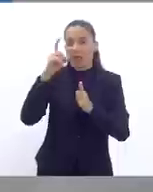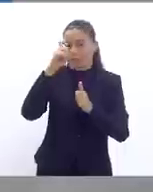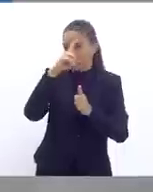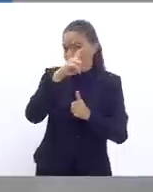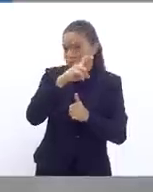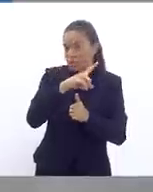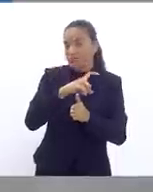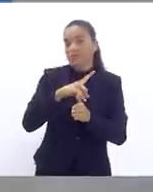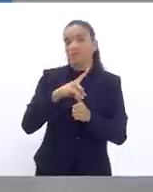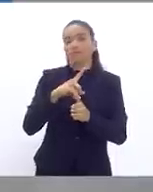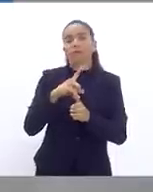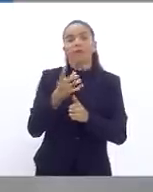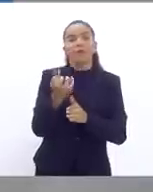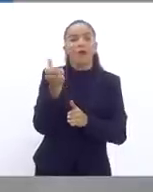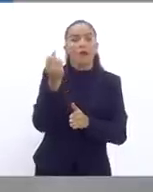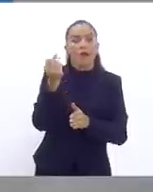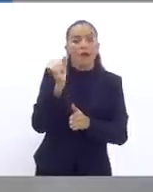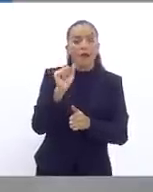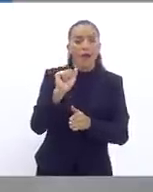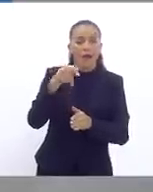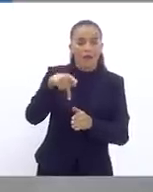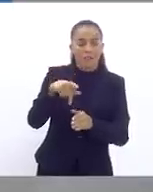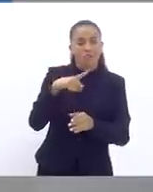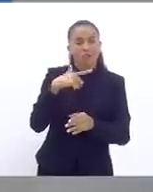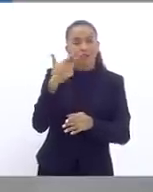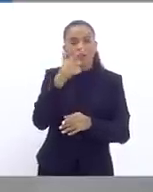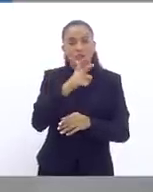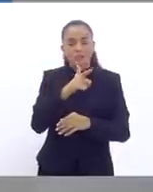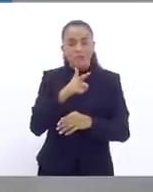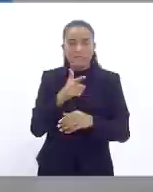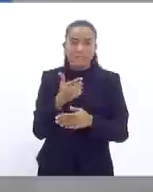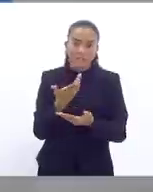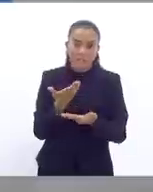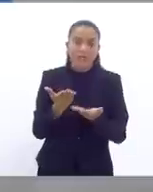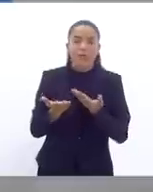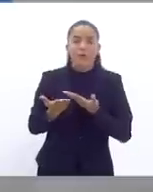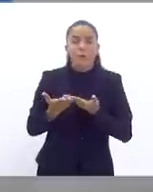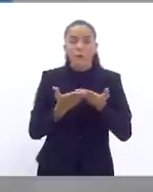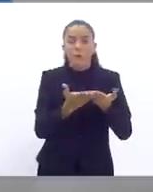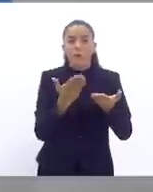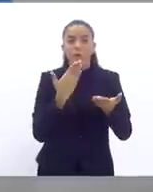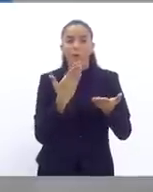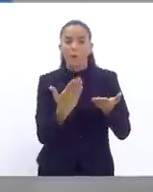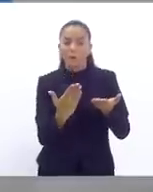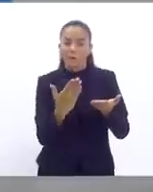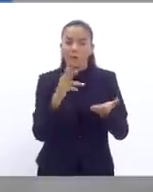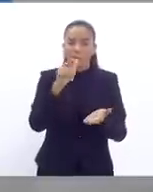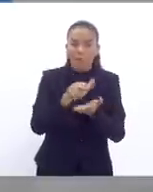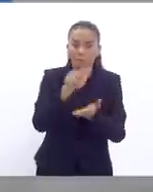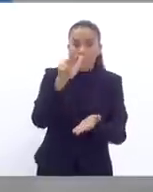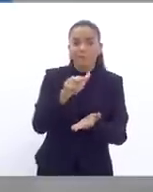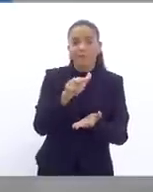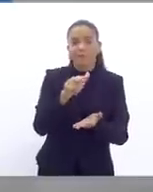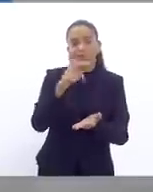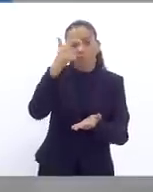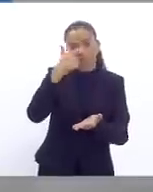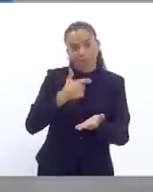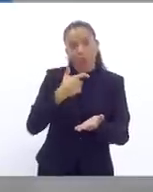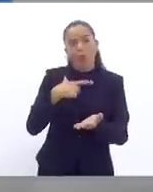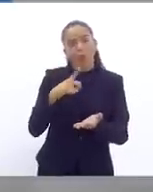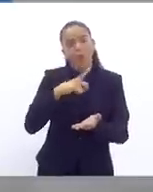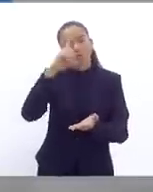da pensionista ingressar né com o pedido e reconhecer a sua condição de